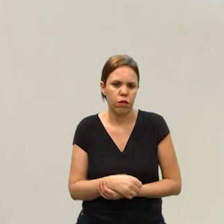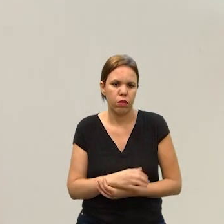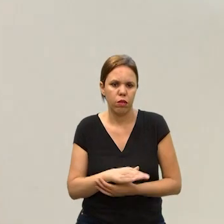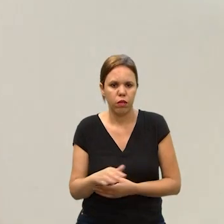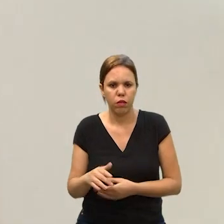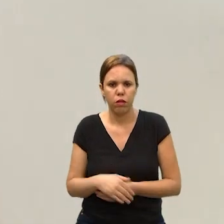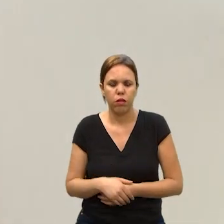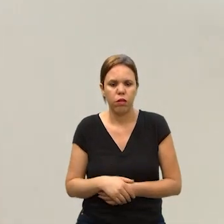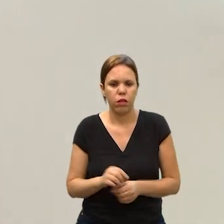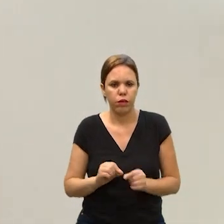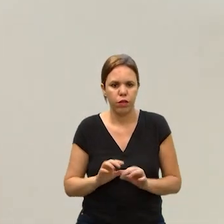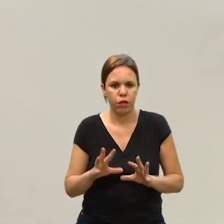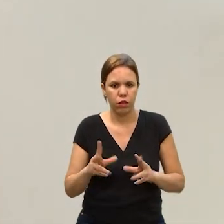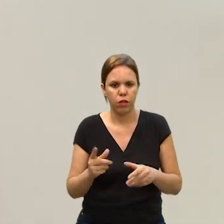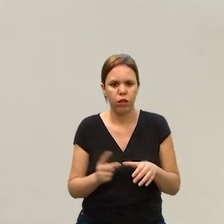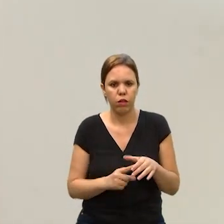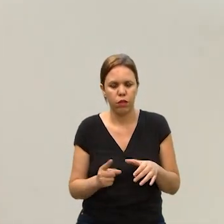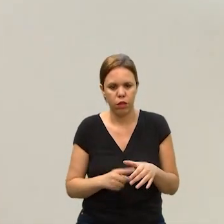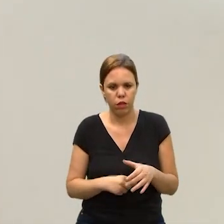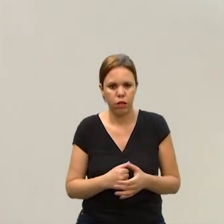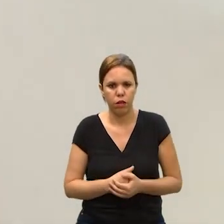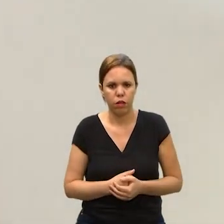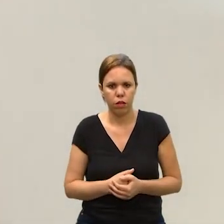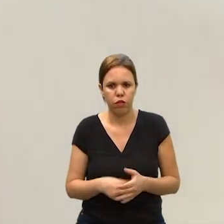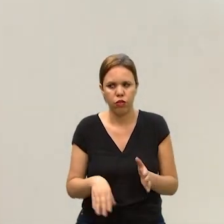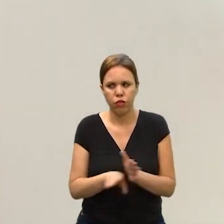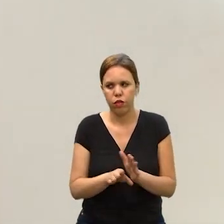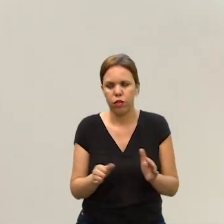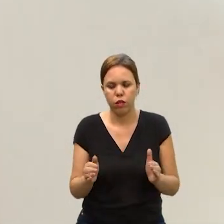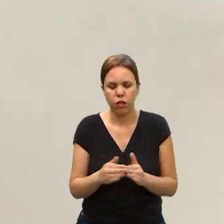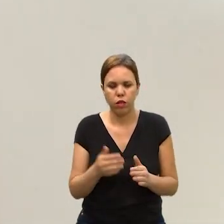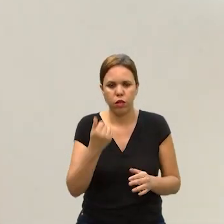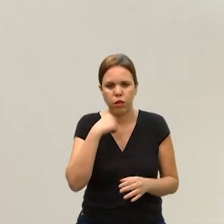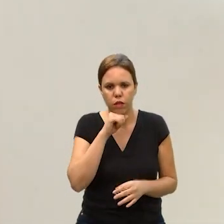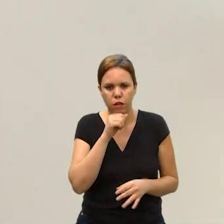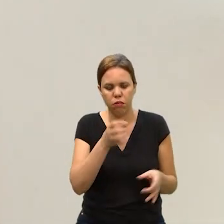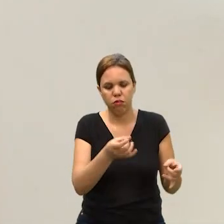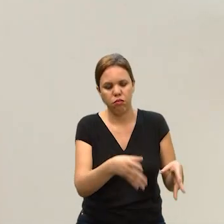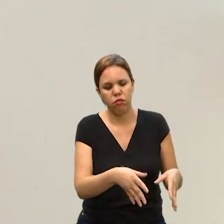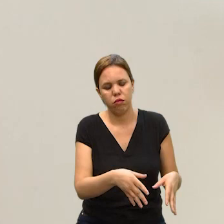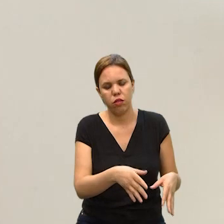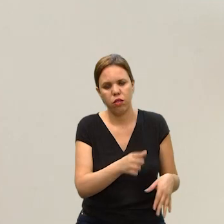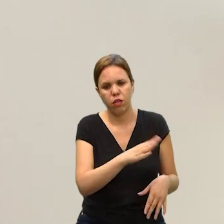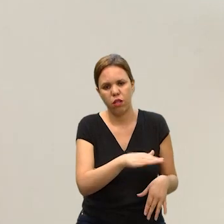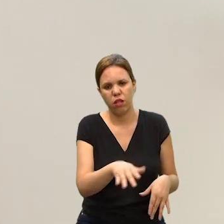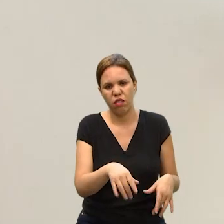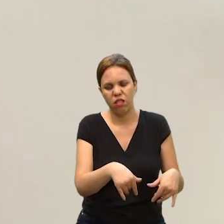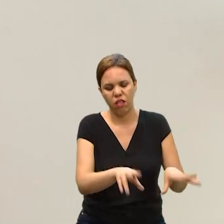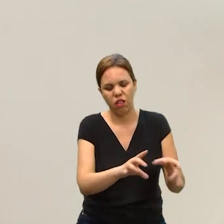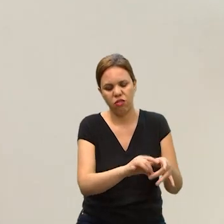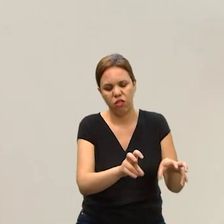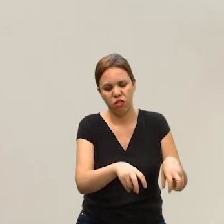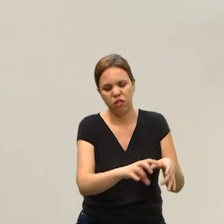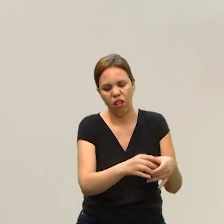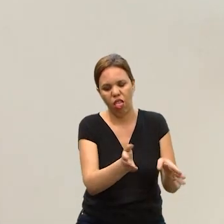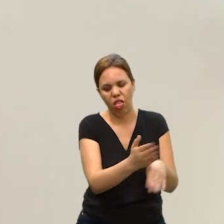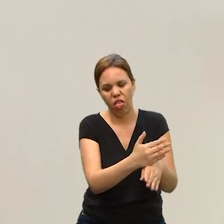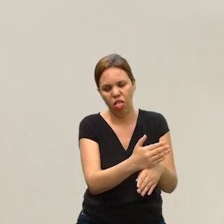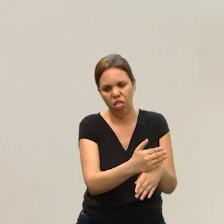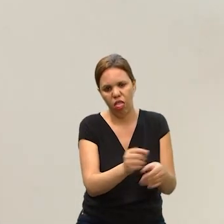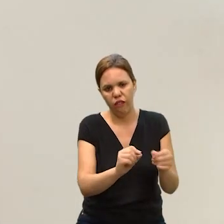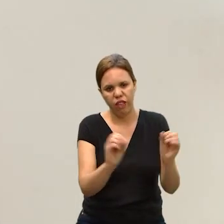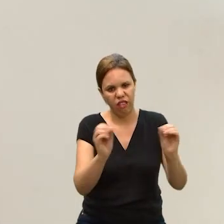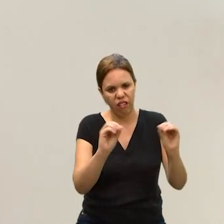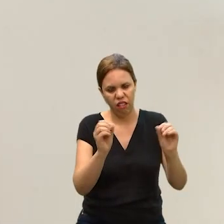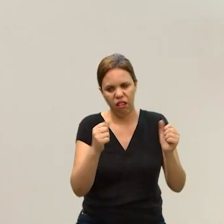mãe largar a criança sentada de uma posição ruim, não fazer exercícios, provavelmente não